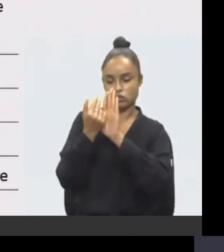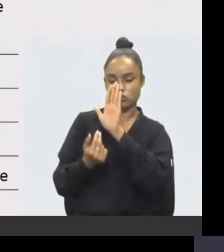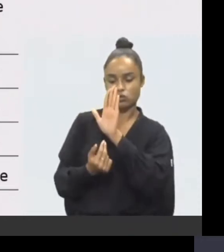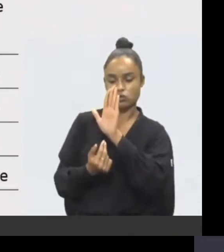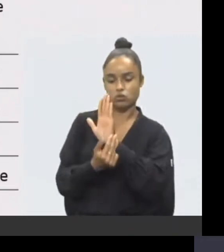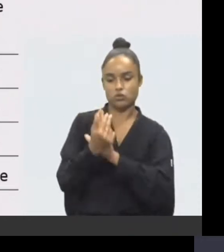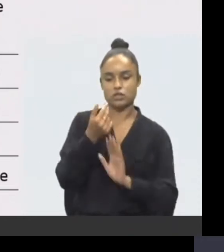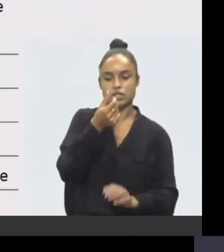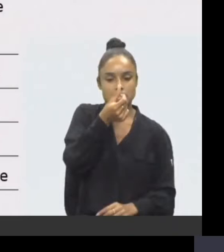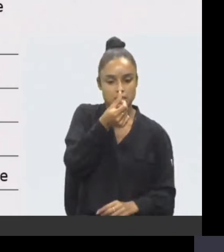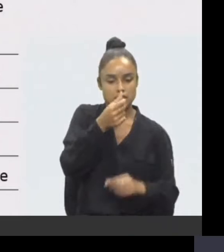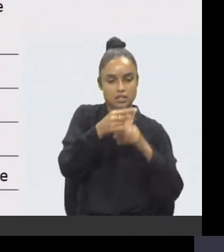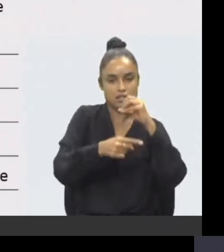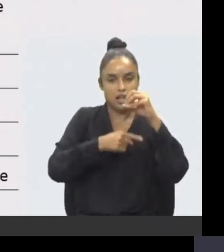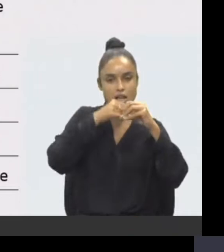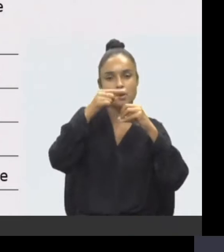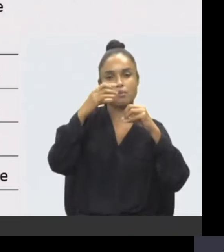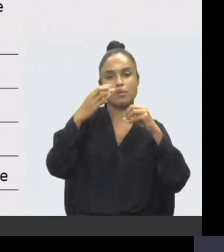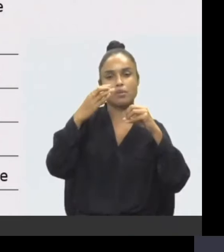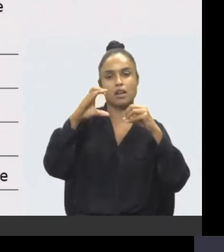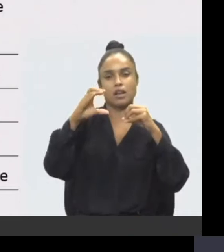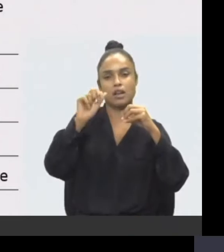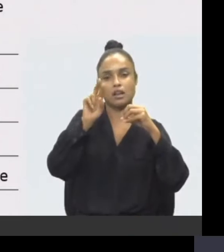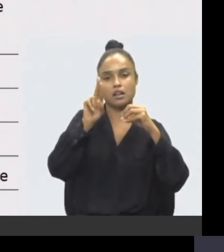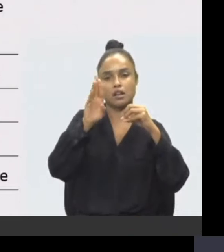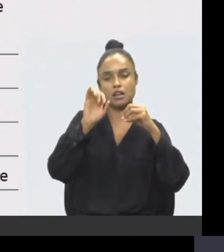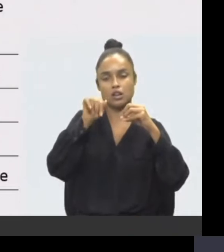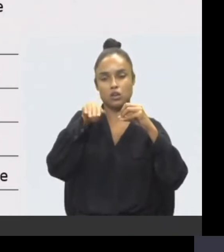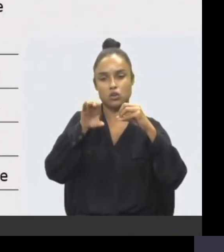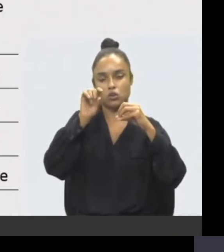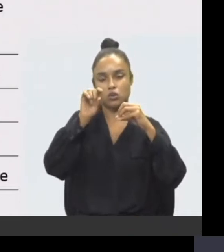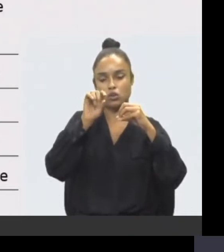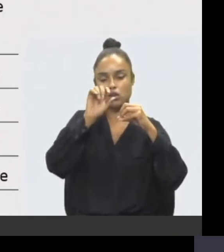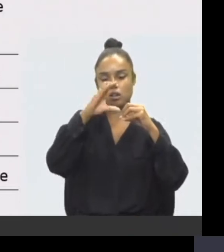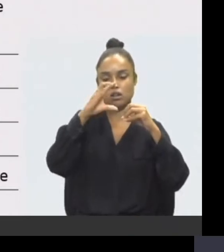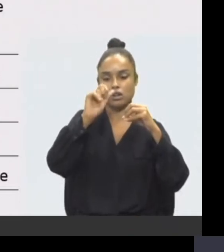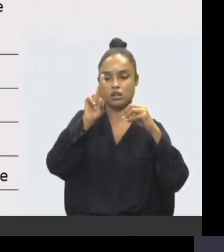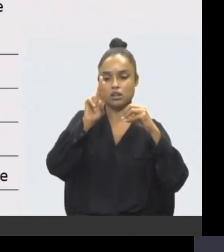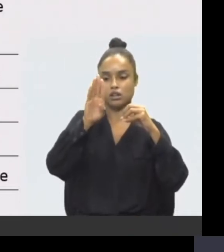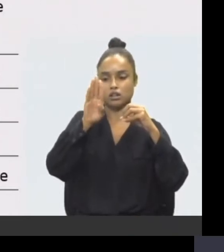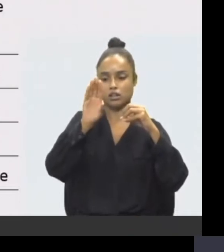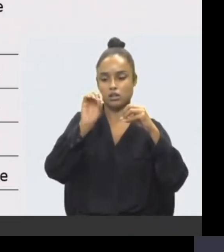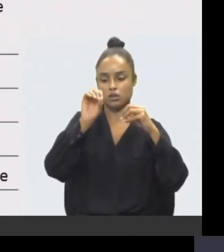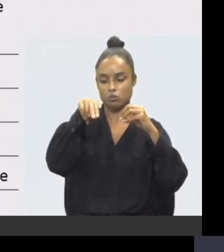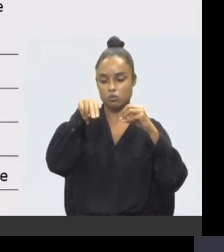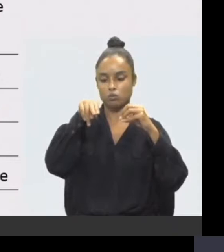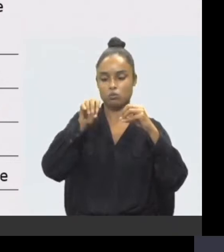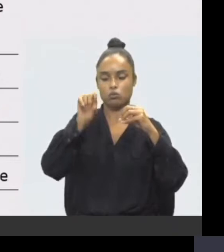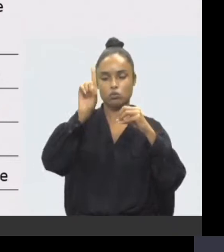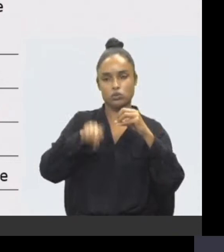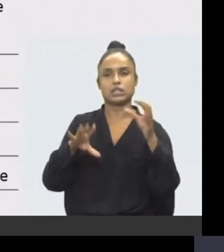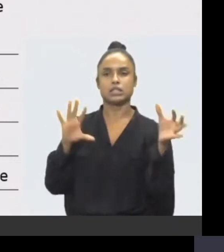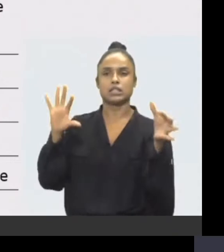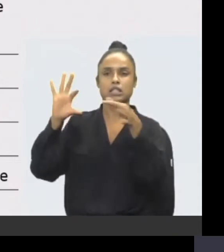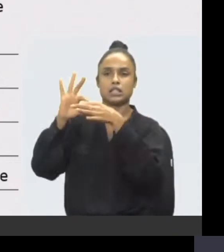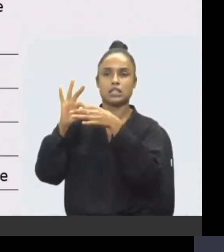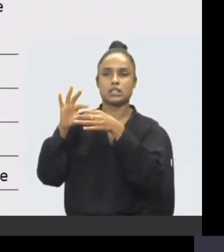É 6 átomos de carbono também, sendo que ele apresenta uma dupla ligação com o oxigênio. Então, esses são os